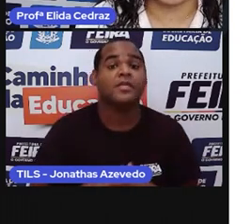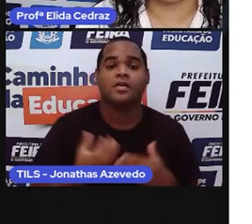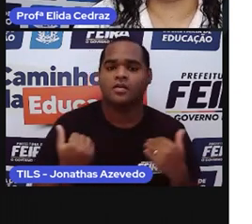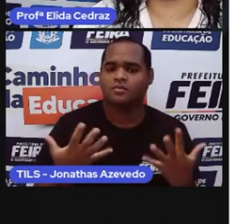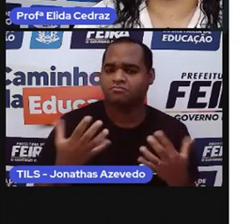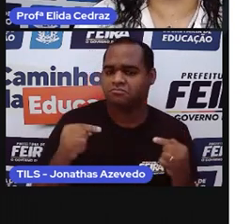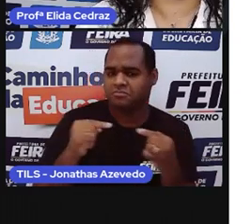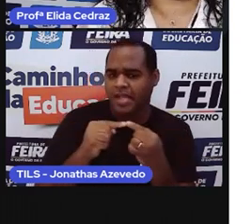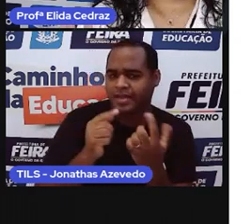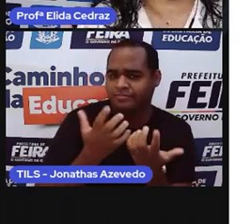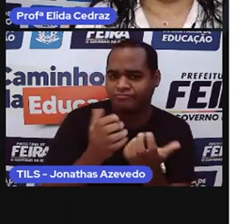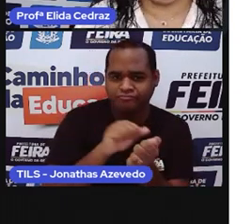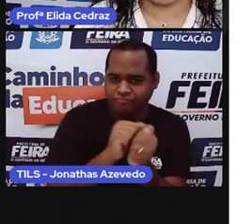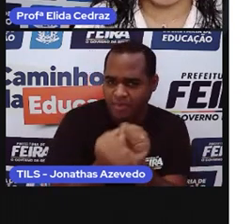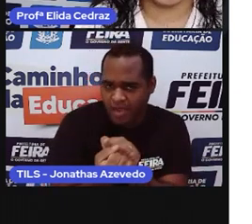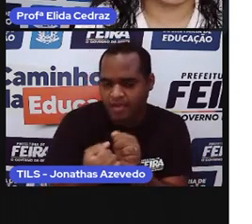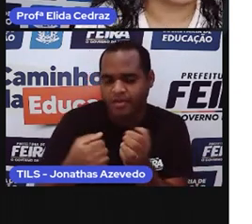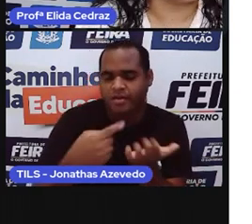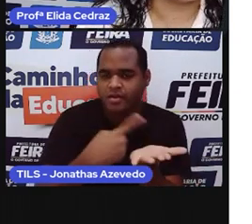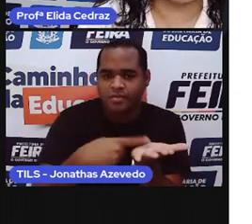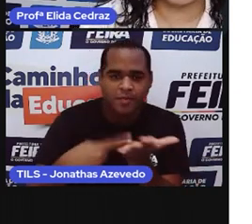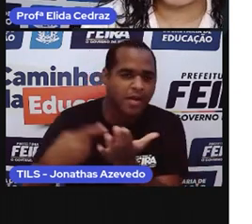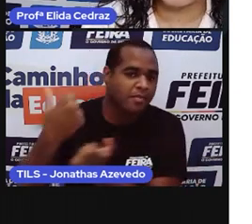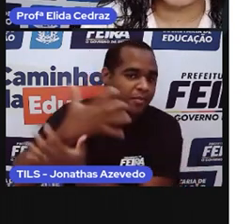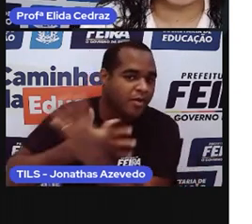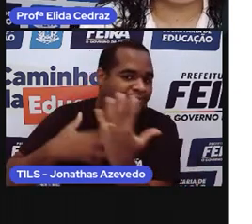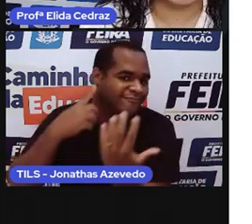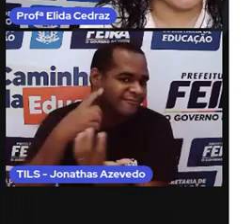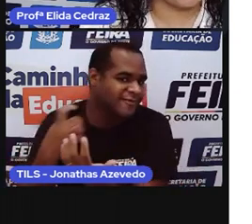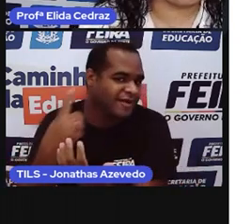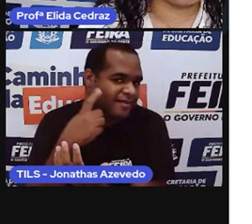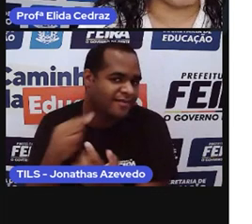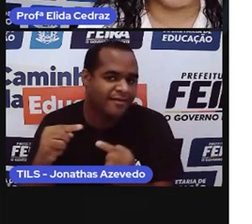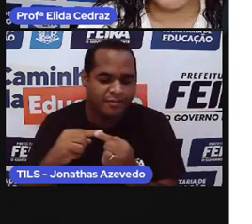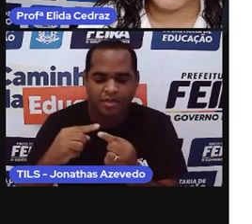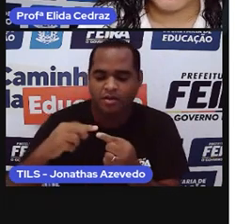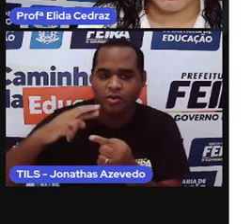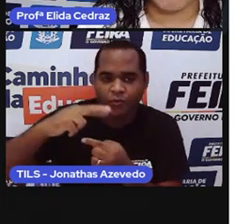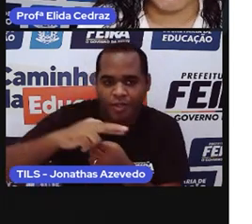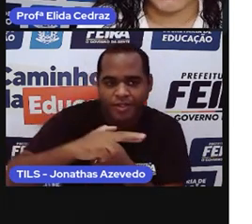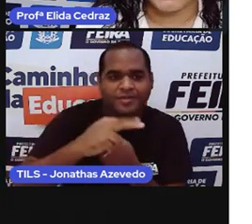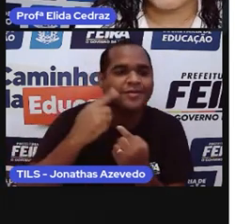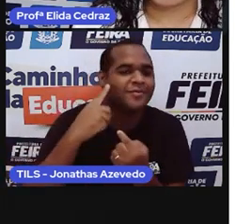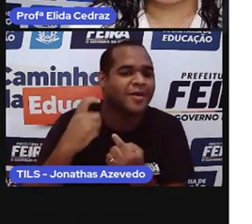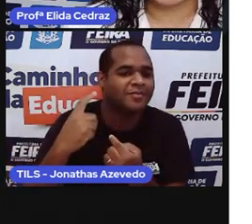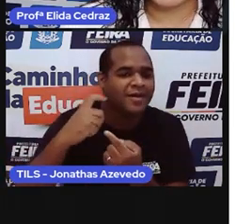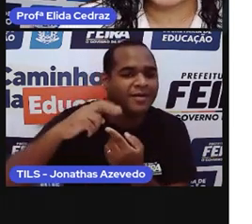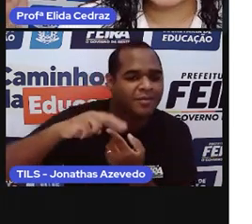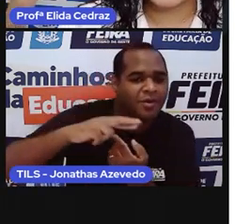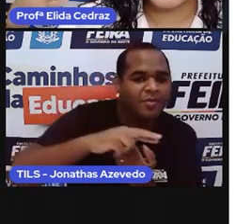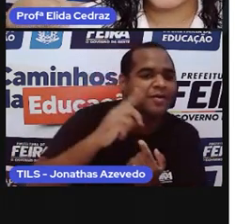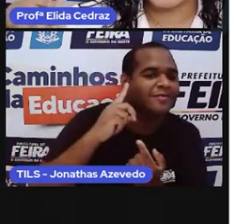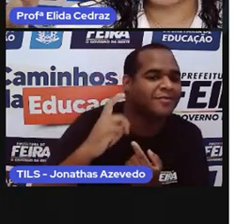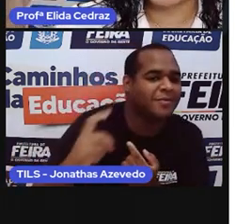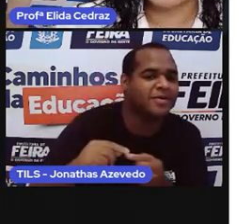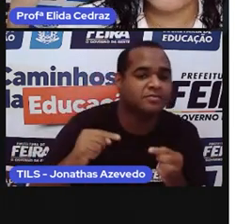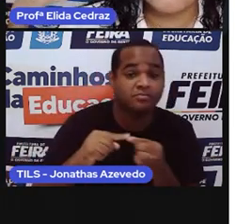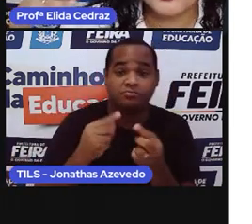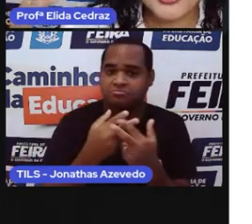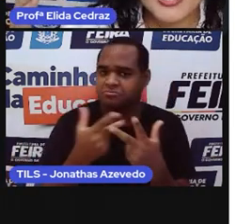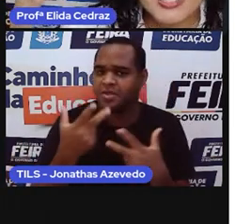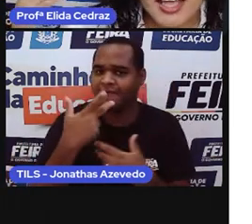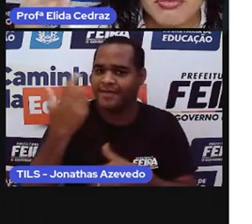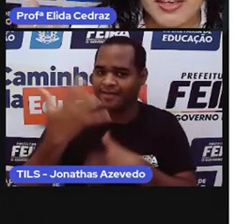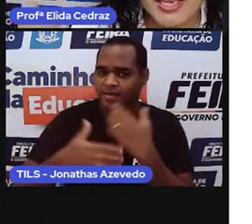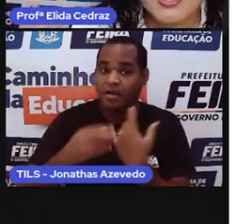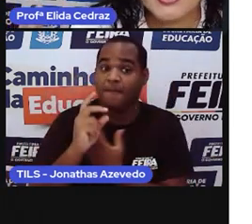arte que combina vários sons e ritmos ao longo do tempo. Desde lá dos